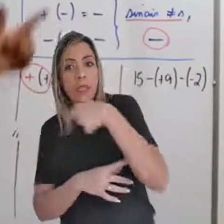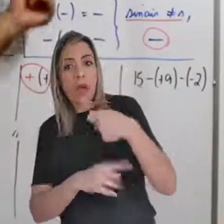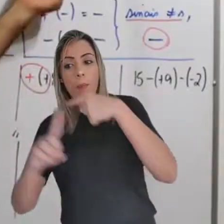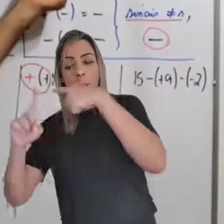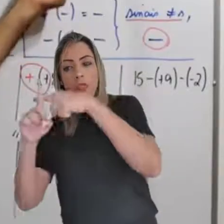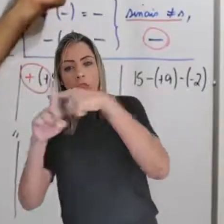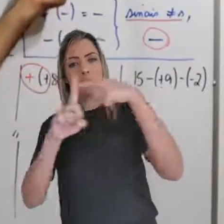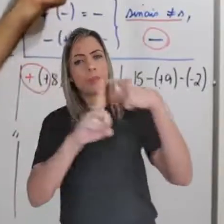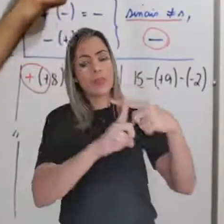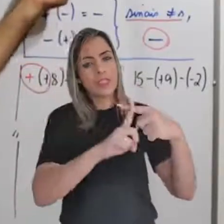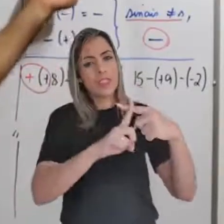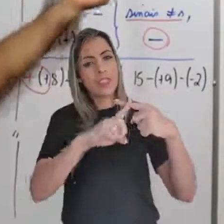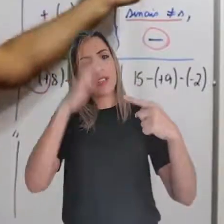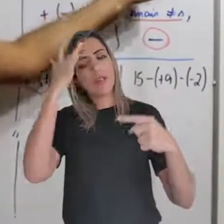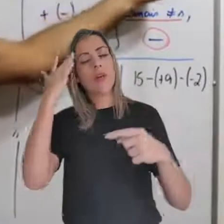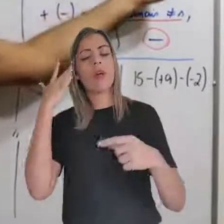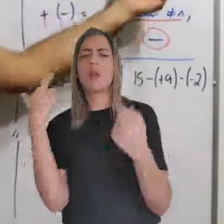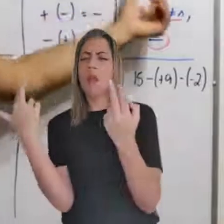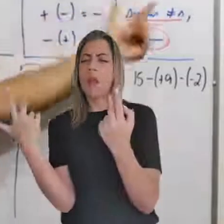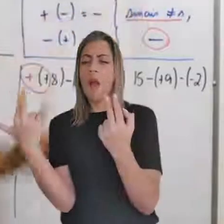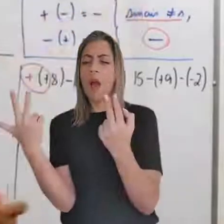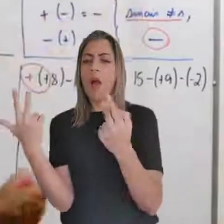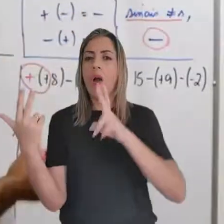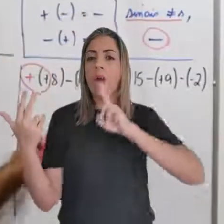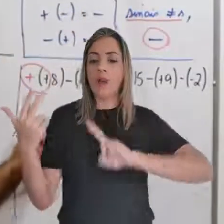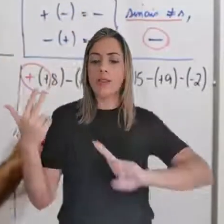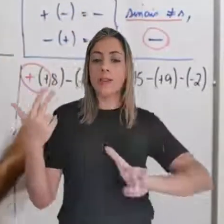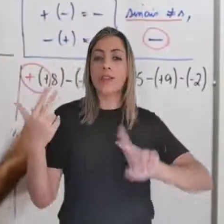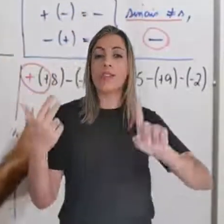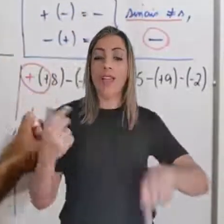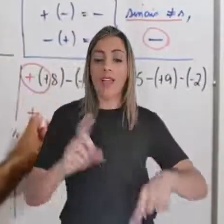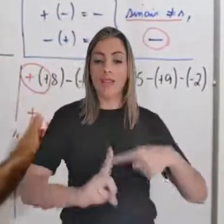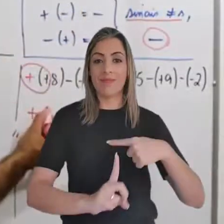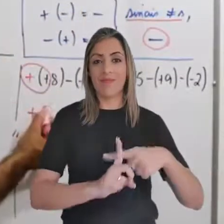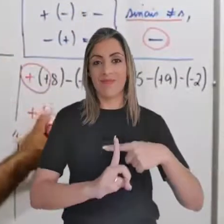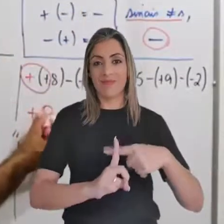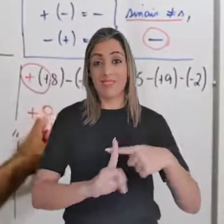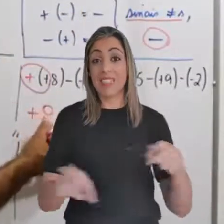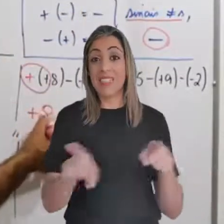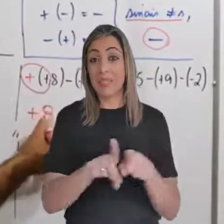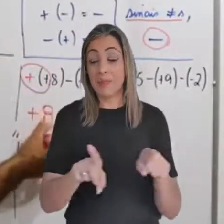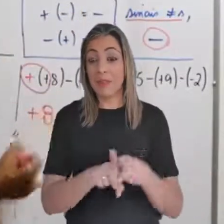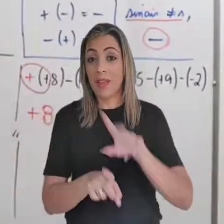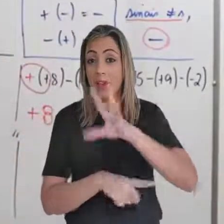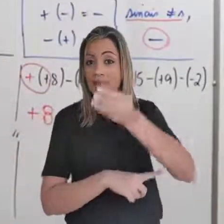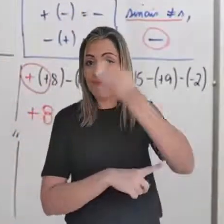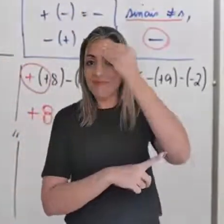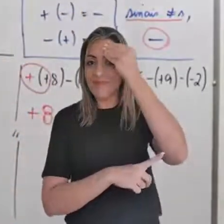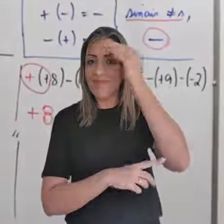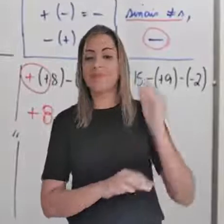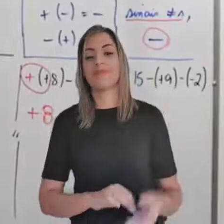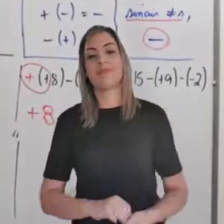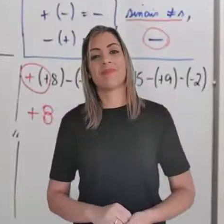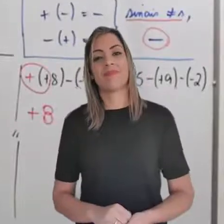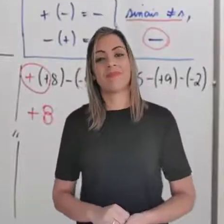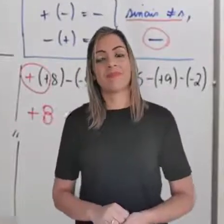positivos. Se eu tenho dois sinais positivos, eles são iguais e o resultado terá como sinal